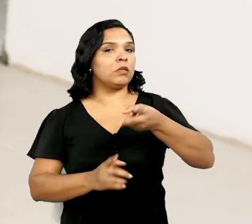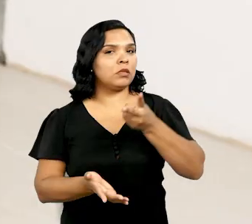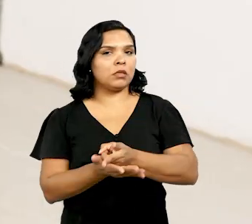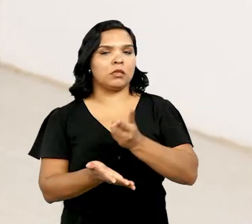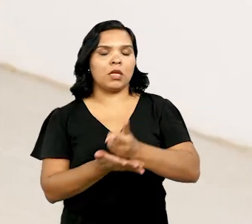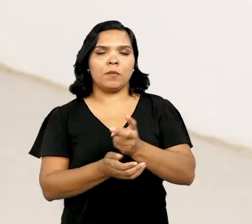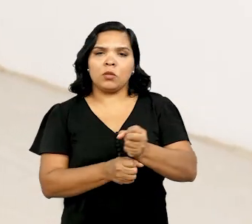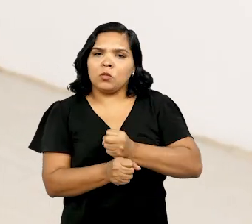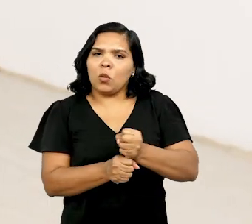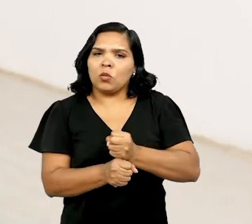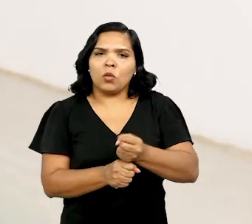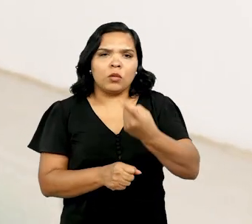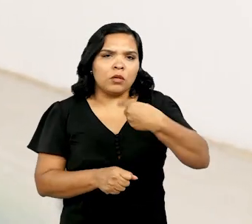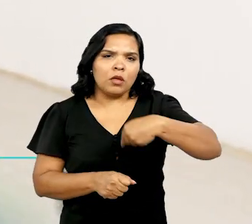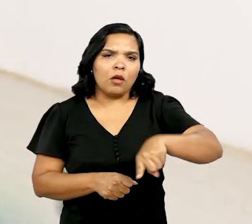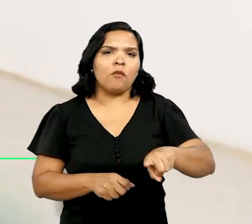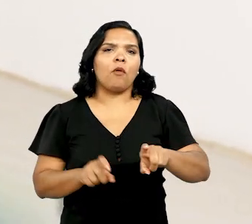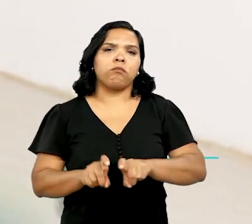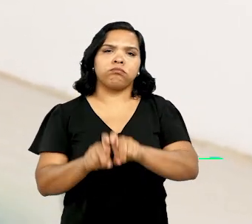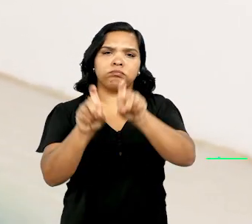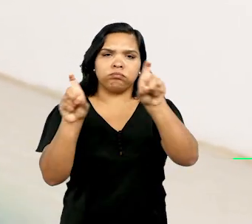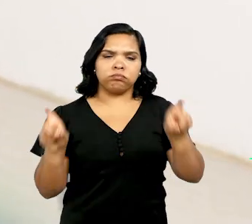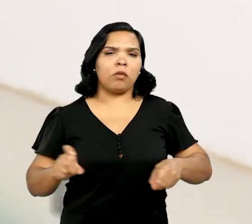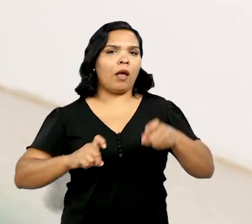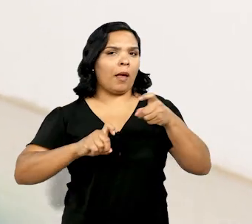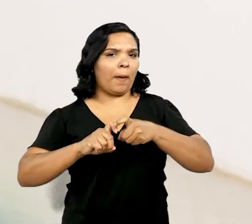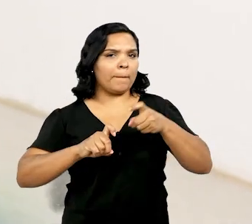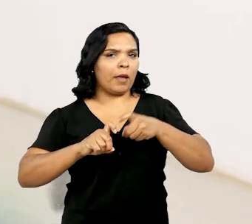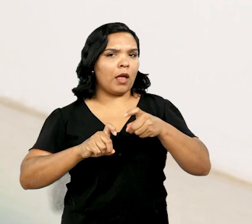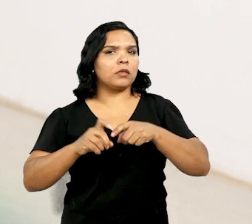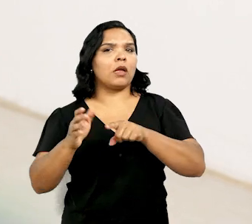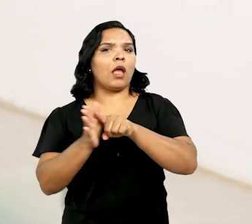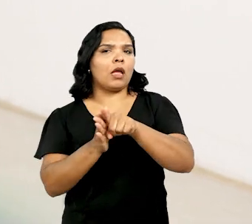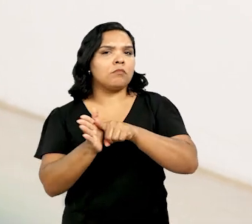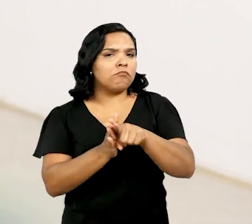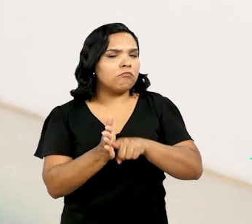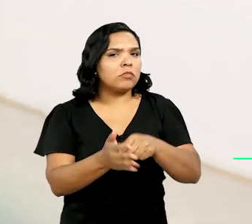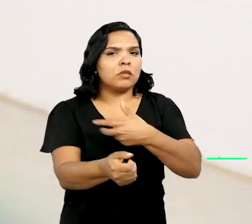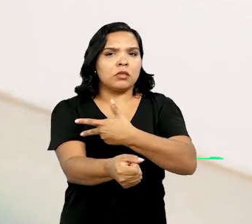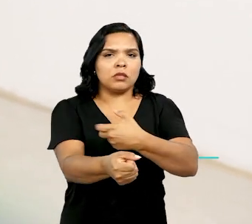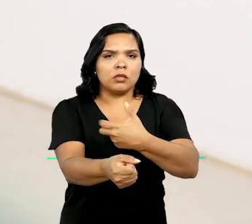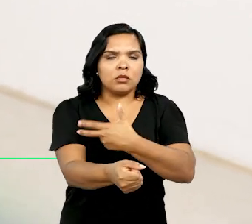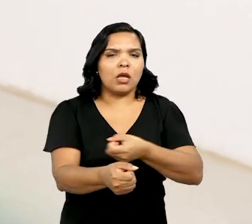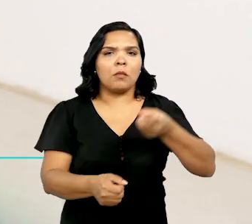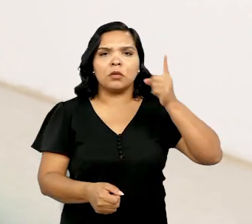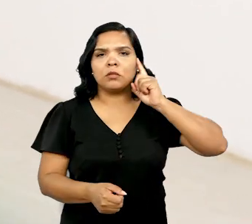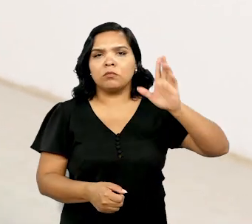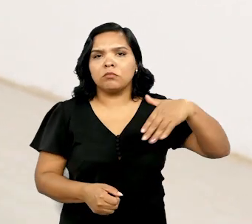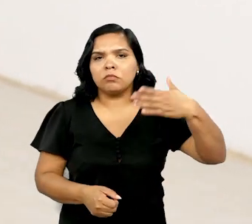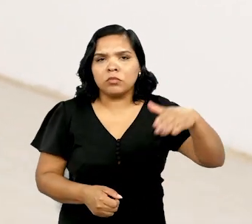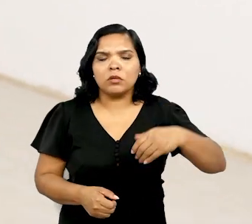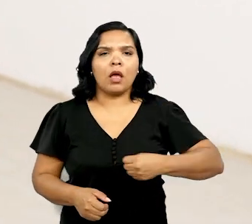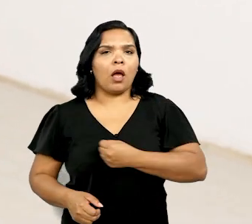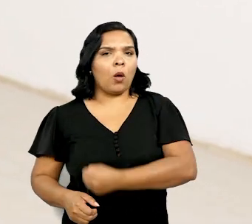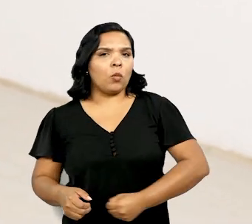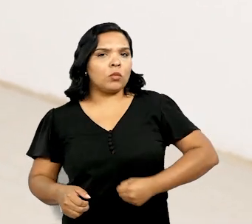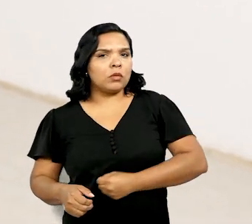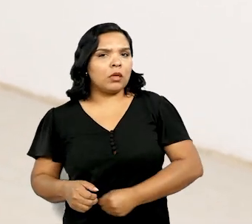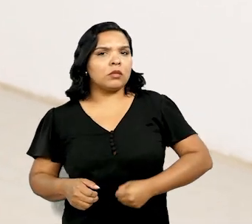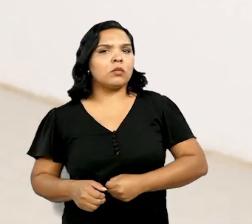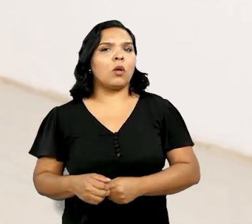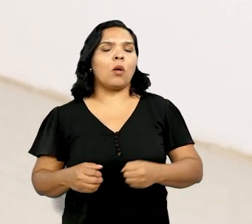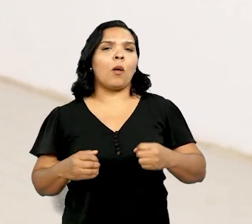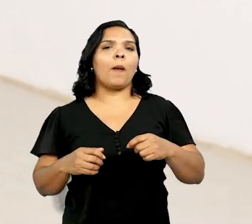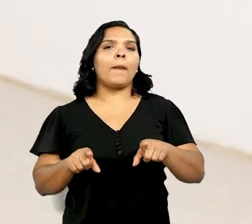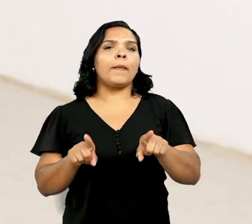sempre. Todo ano eu vou para a ginecologista, né? E ela passa os exames de rotina, mamografia, ultrassom,